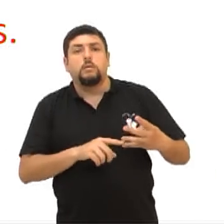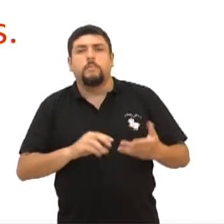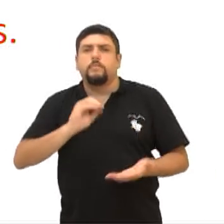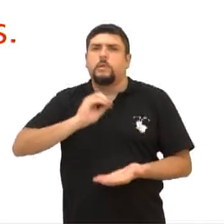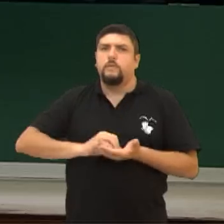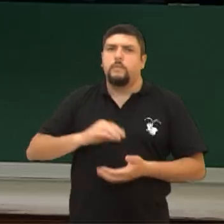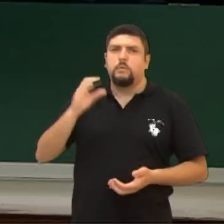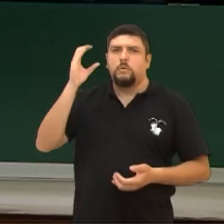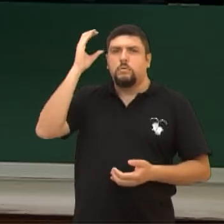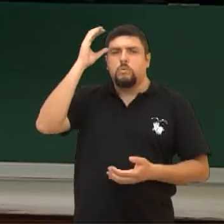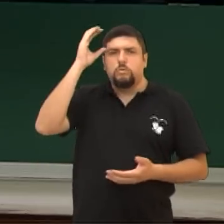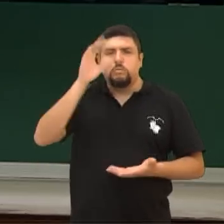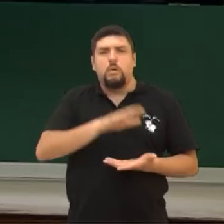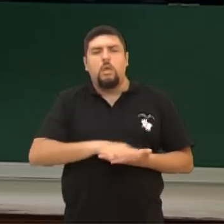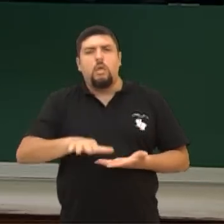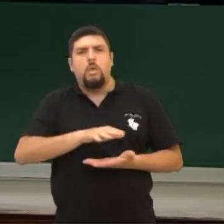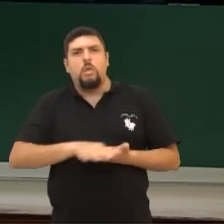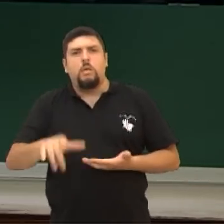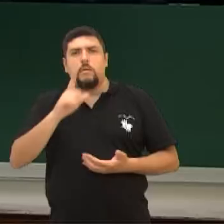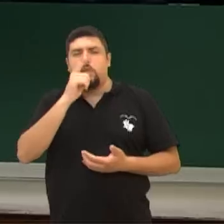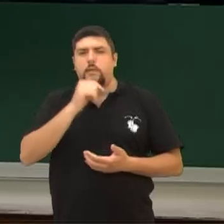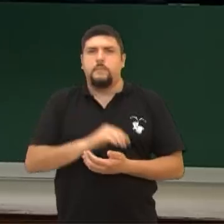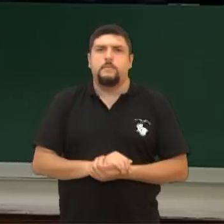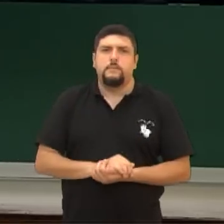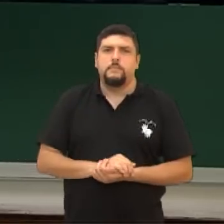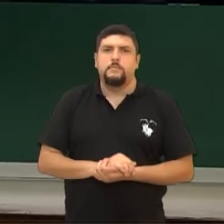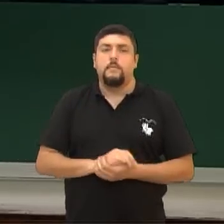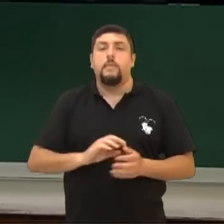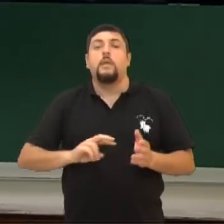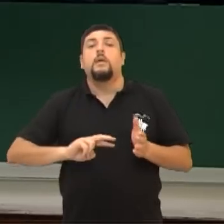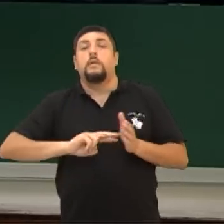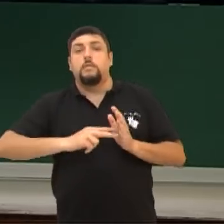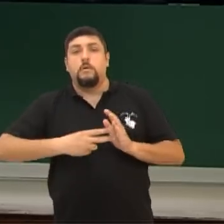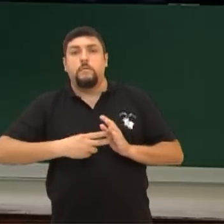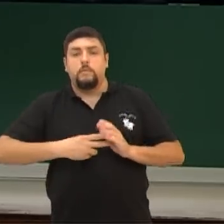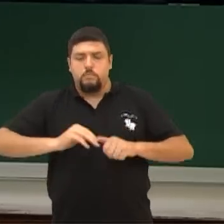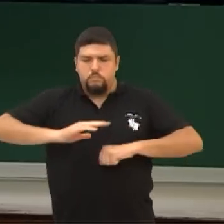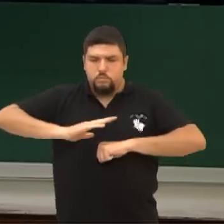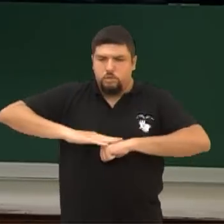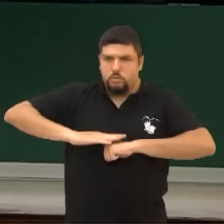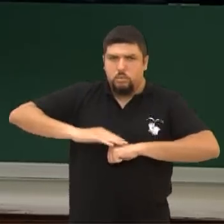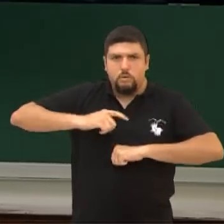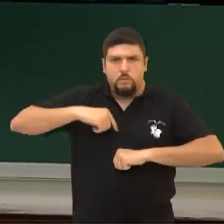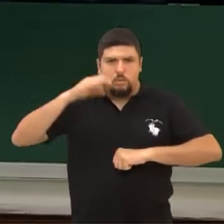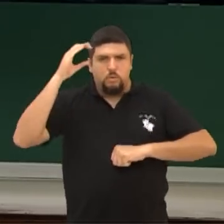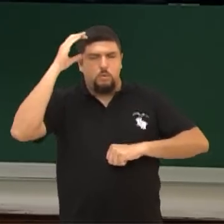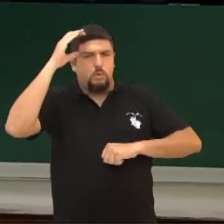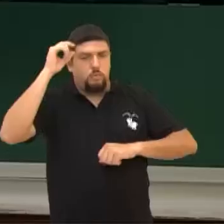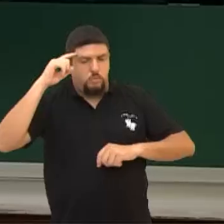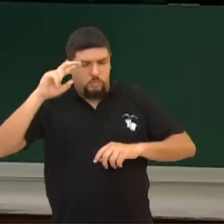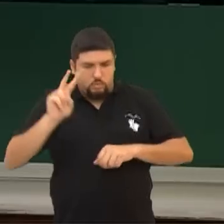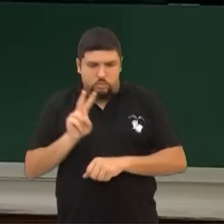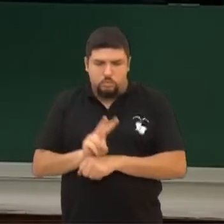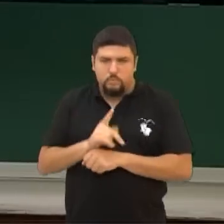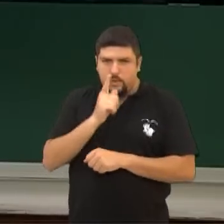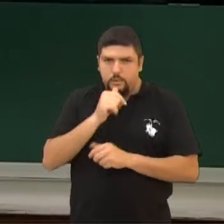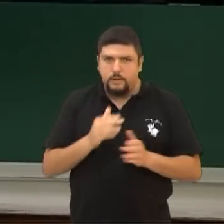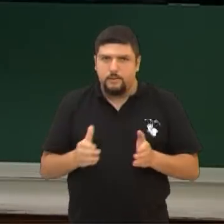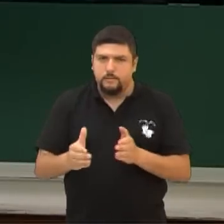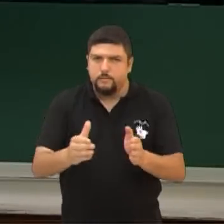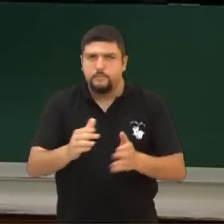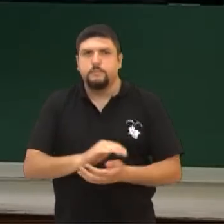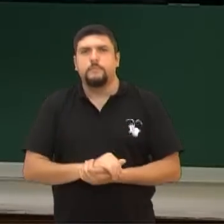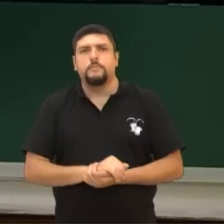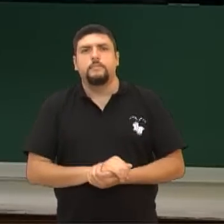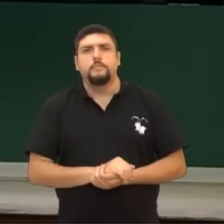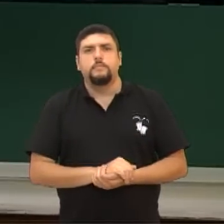recursos hídricos, ou seja, nós temos que nos educar para tratar com a água.